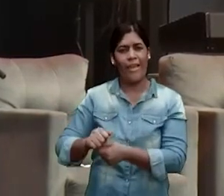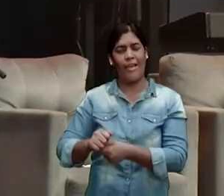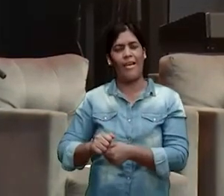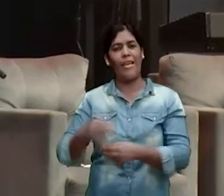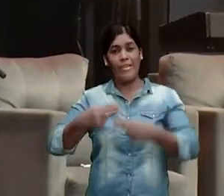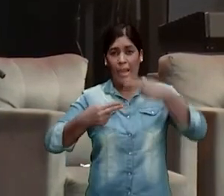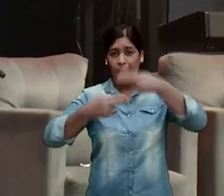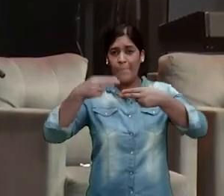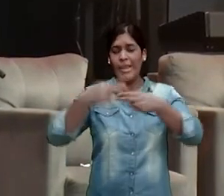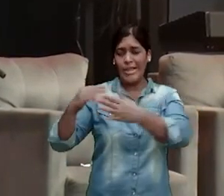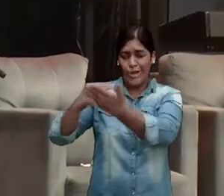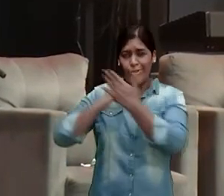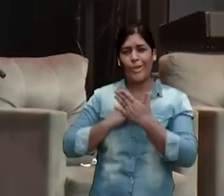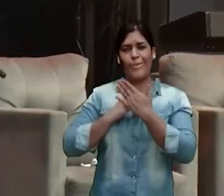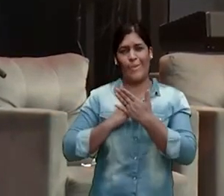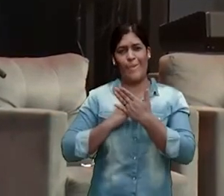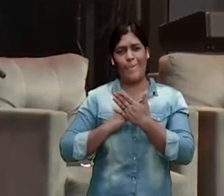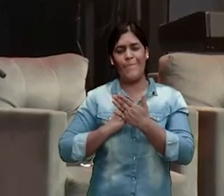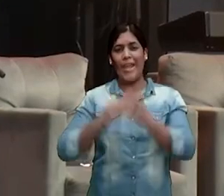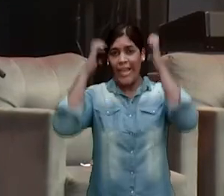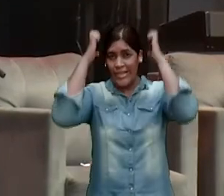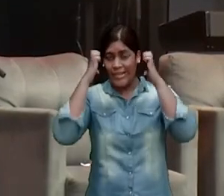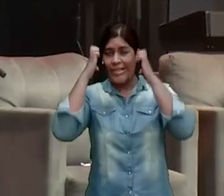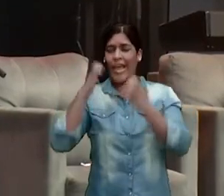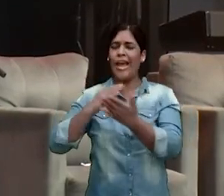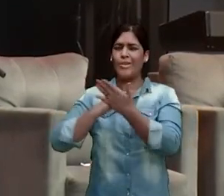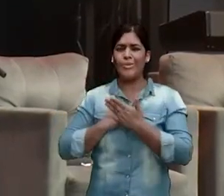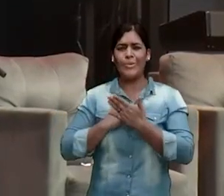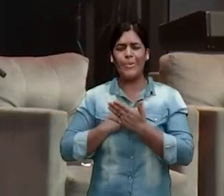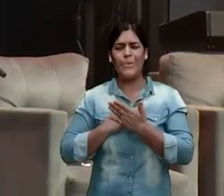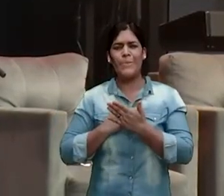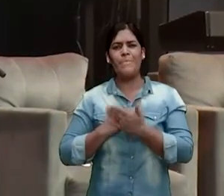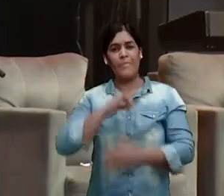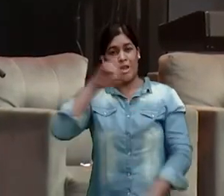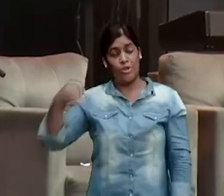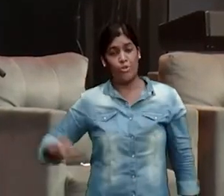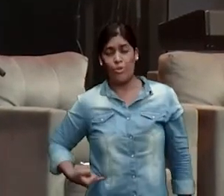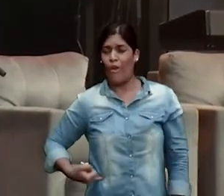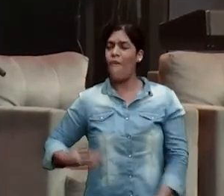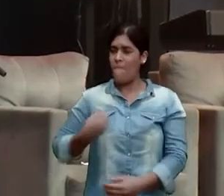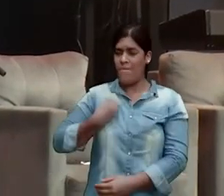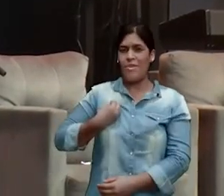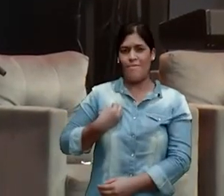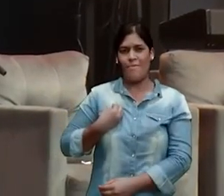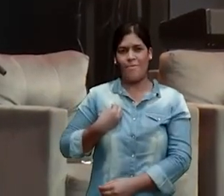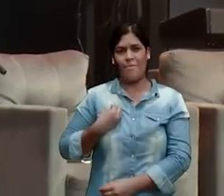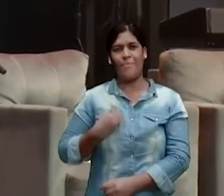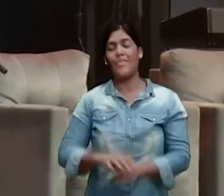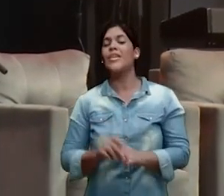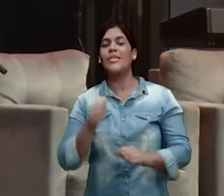ajudador em Ester o nosso mais do que os sofredores Jó o nosso Redentor vivo em Salmos o guarda de Israel